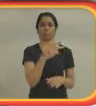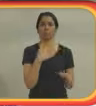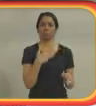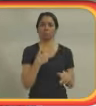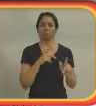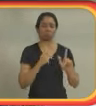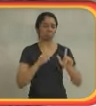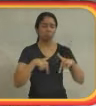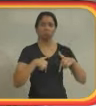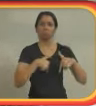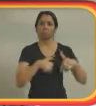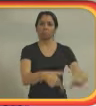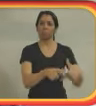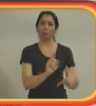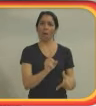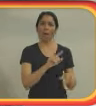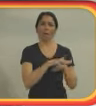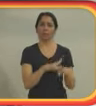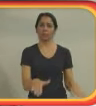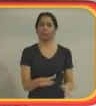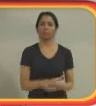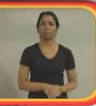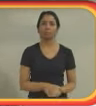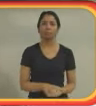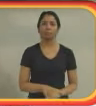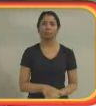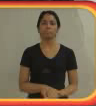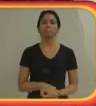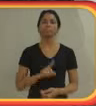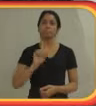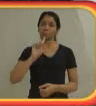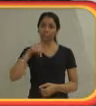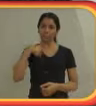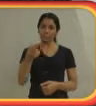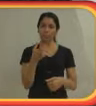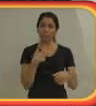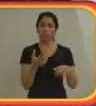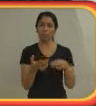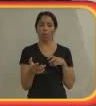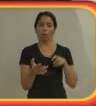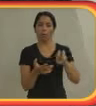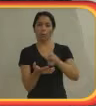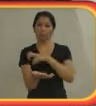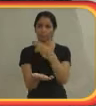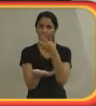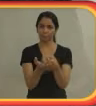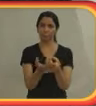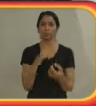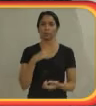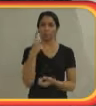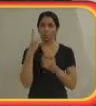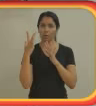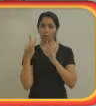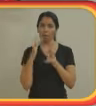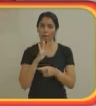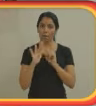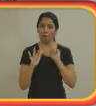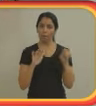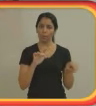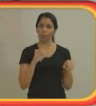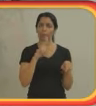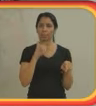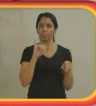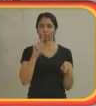e não usa isso, sabe? Não age dessa forma. Depois do acidente, eu tive uma namorada antes